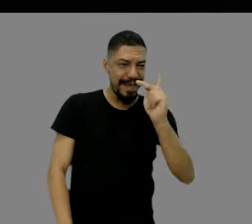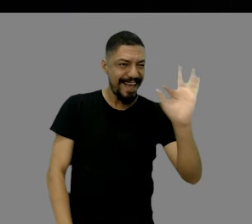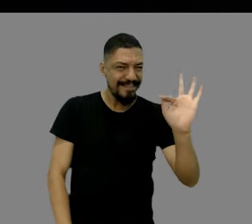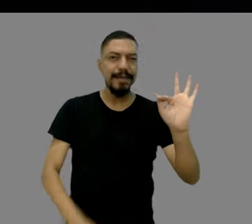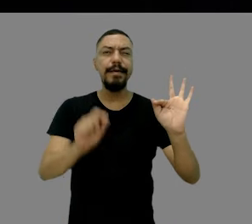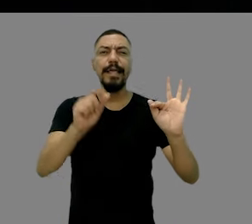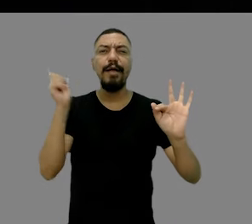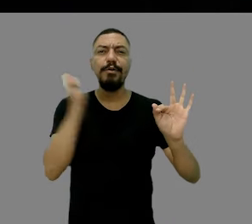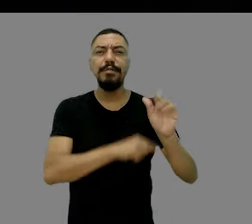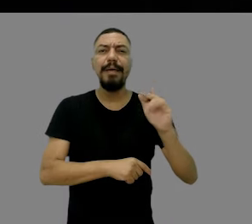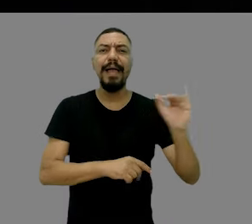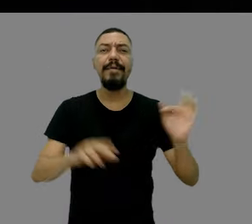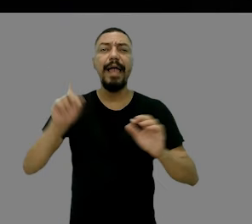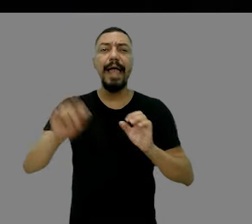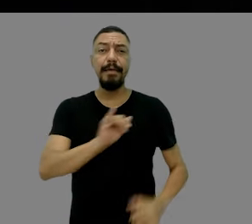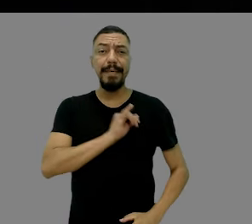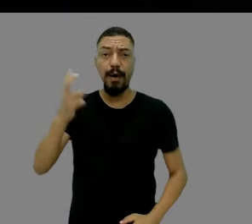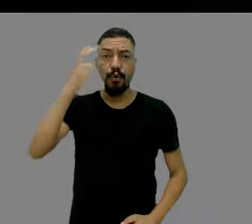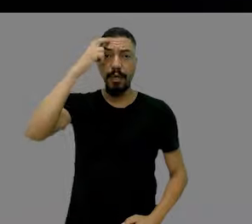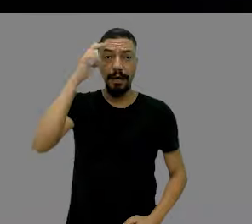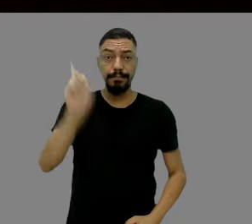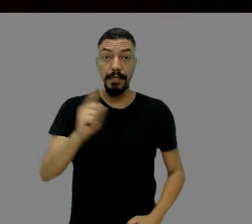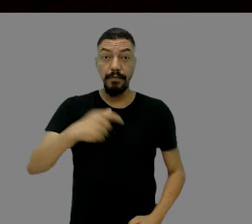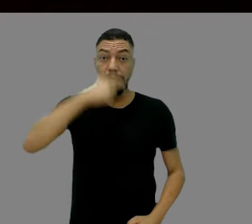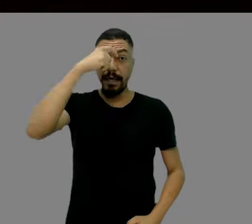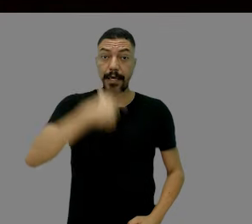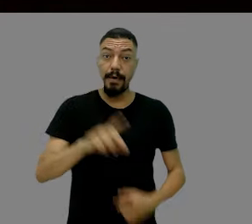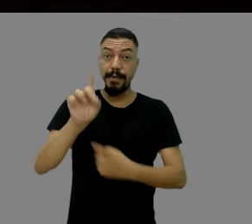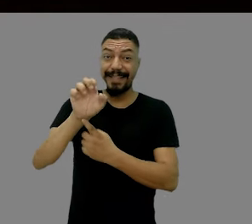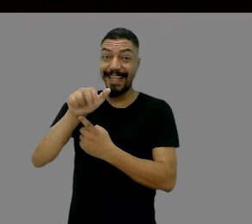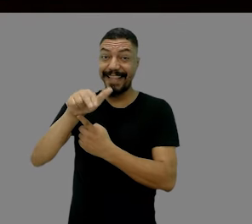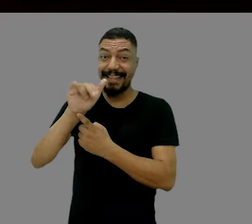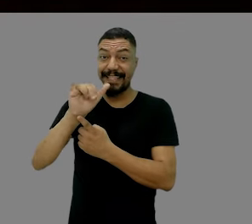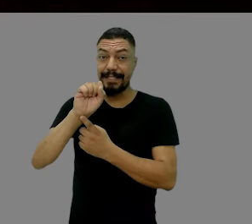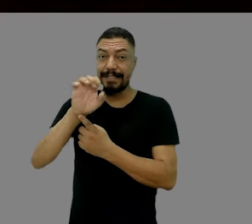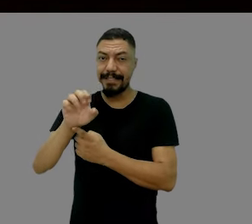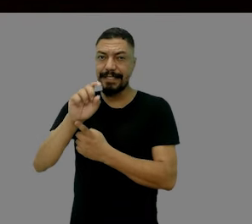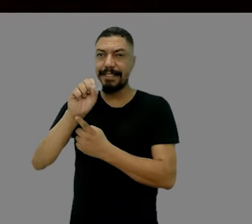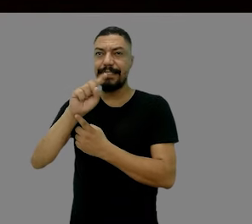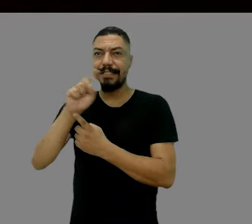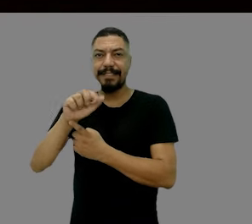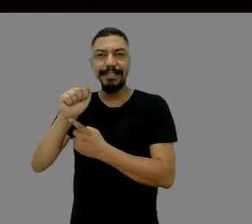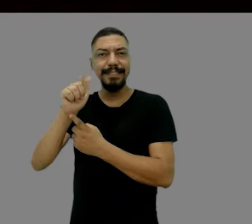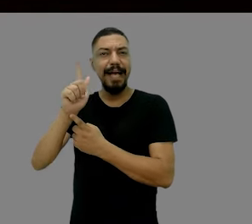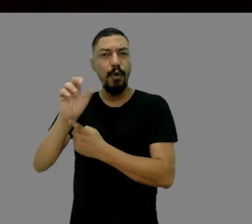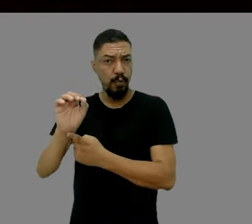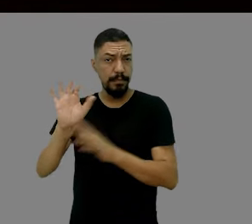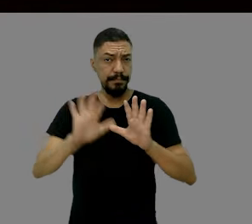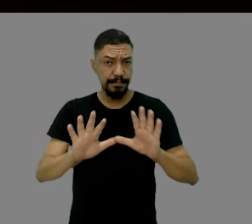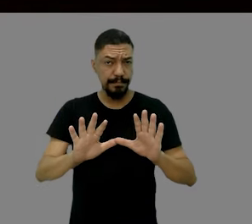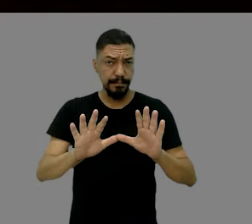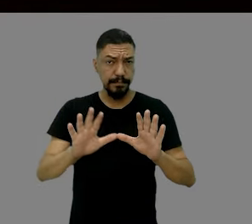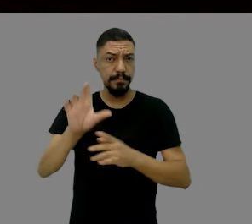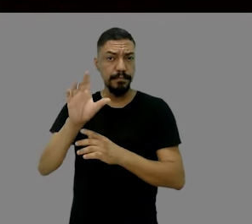não foi a Ibirá Cultural. Quem ganhou esse edital foi Denise Regina Zabo. Sim, eu tenho o nome do meio. Então, foi Denise Regina